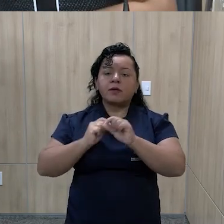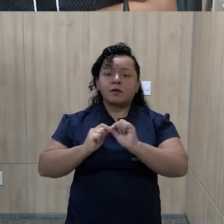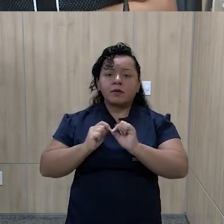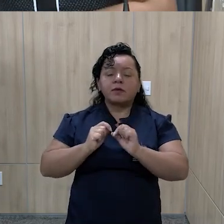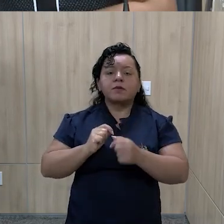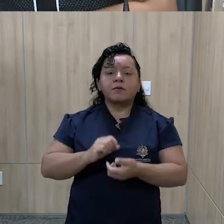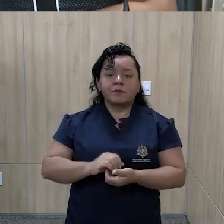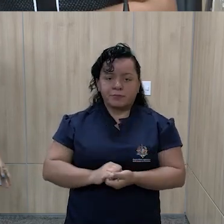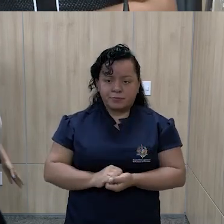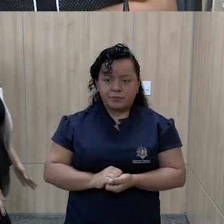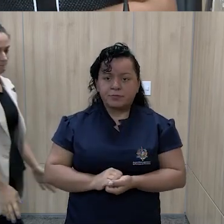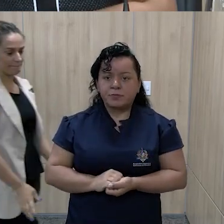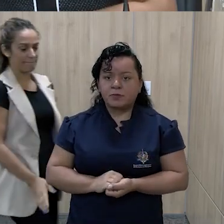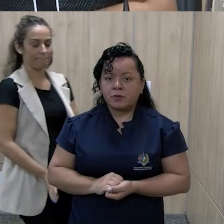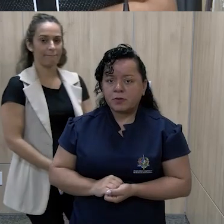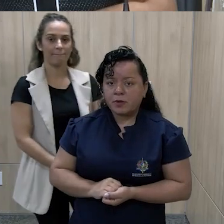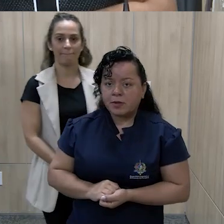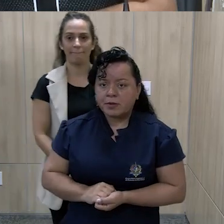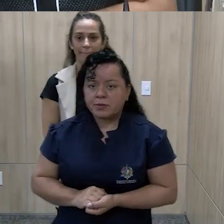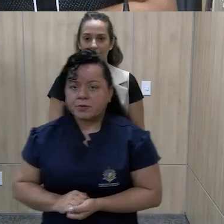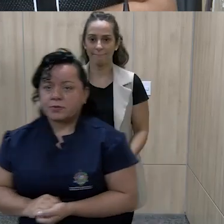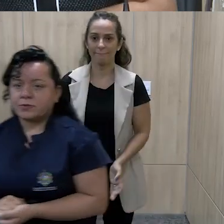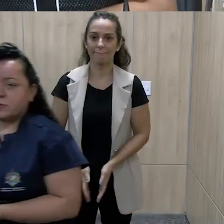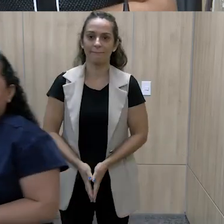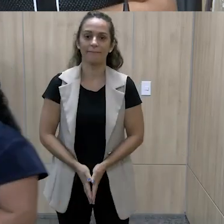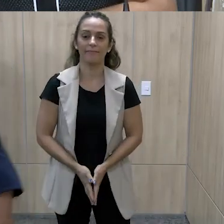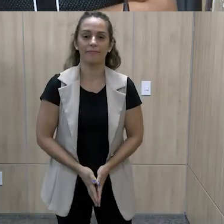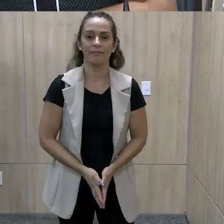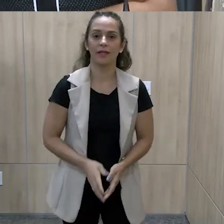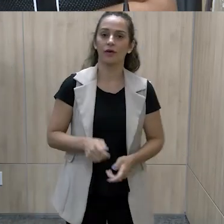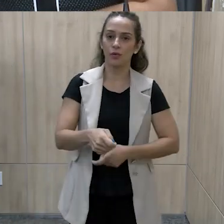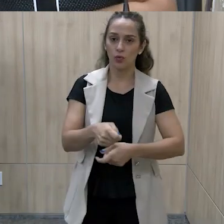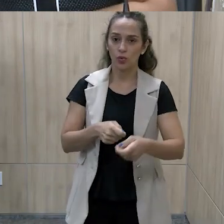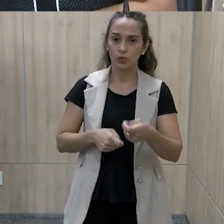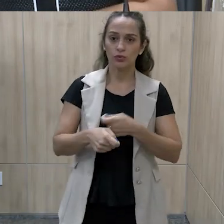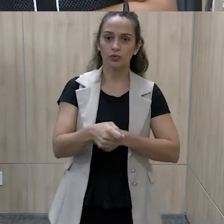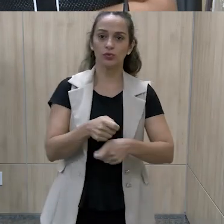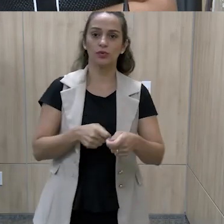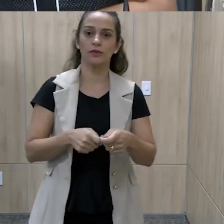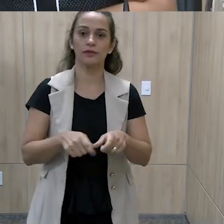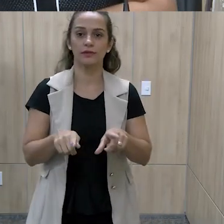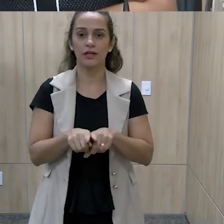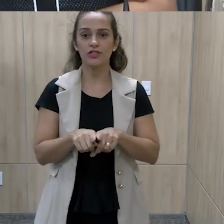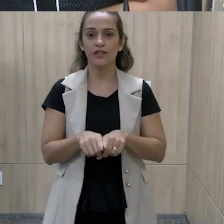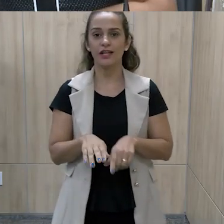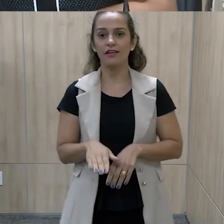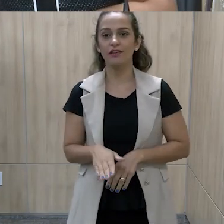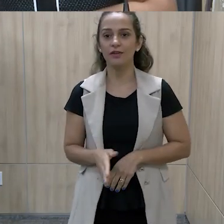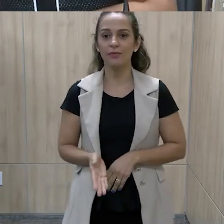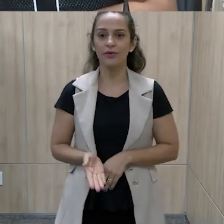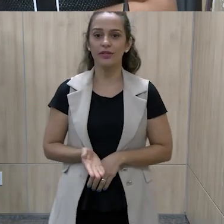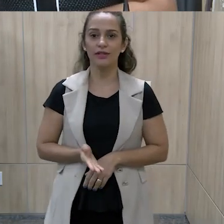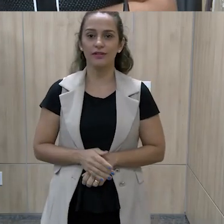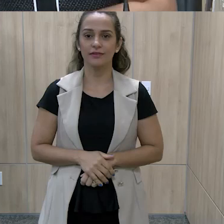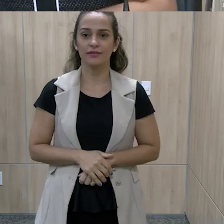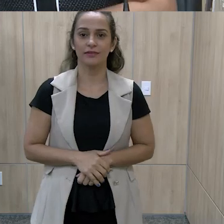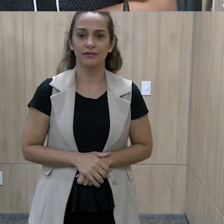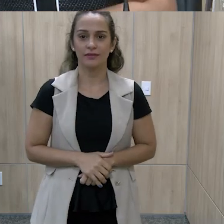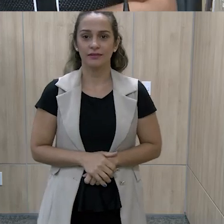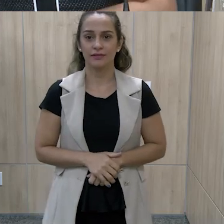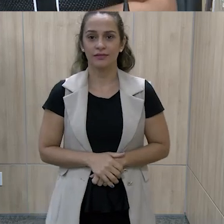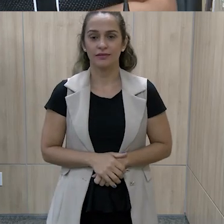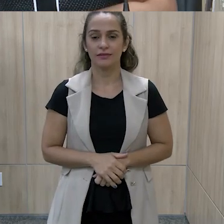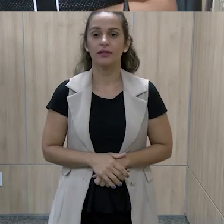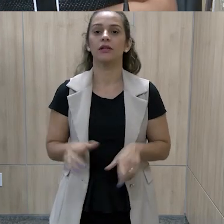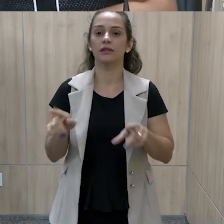é uma luta que tem essa comissão por fazer a defesa desse controle parabenizar o deputado Rodrigo pelo